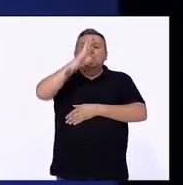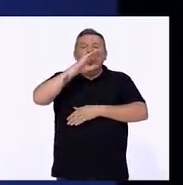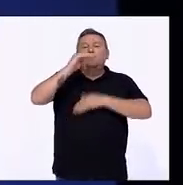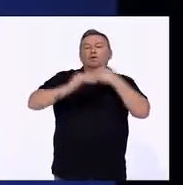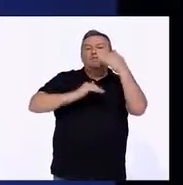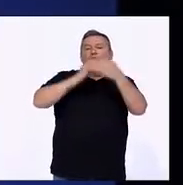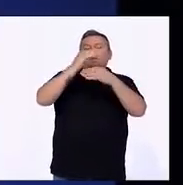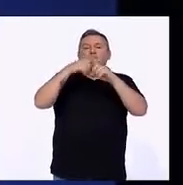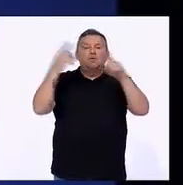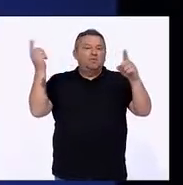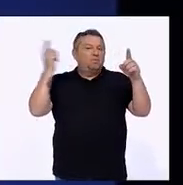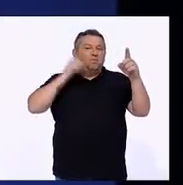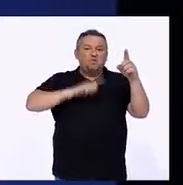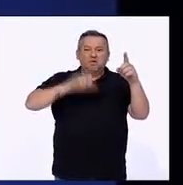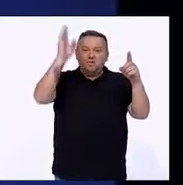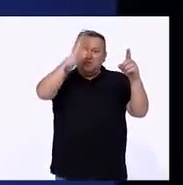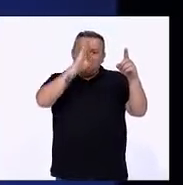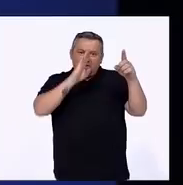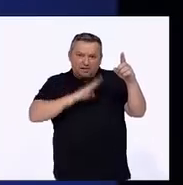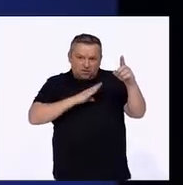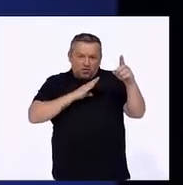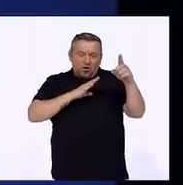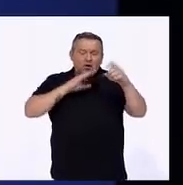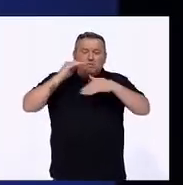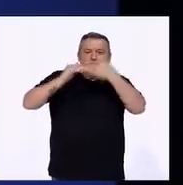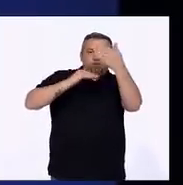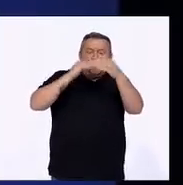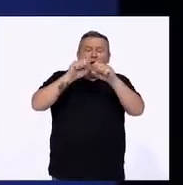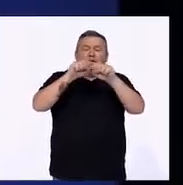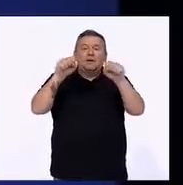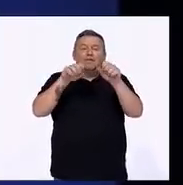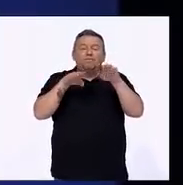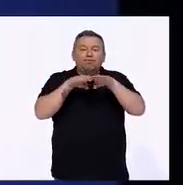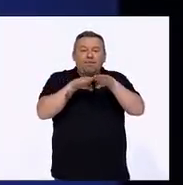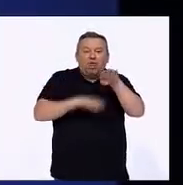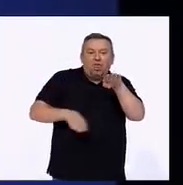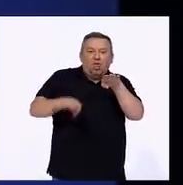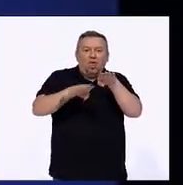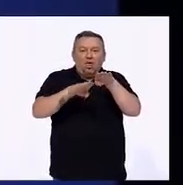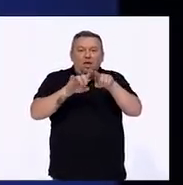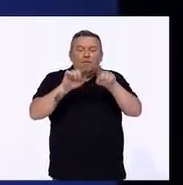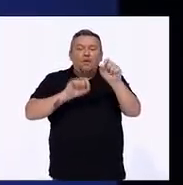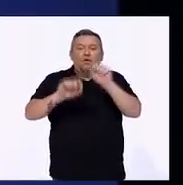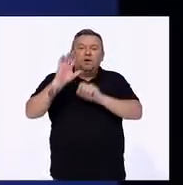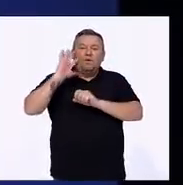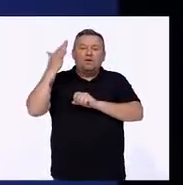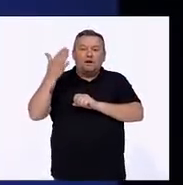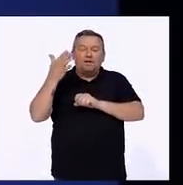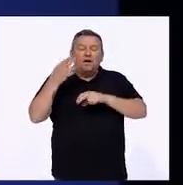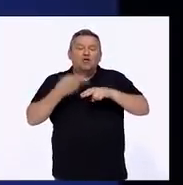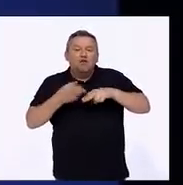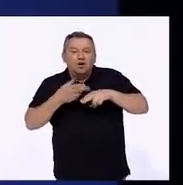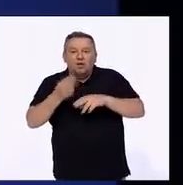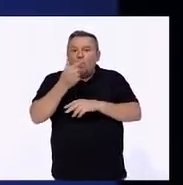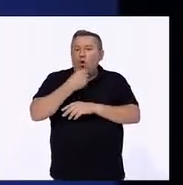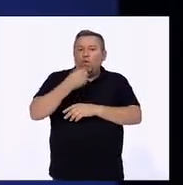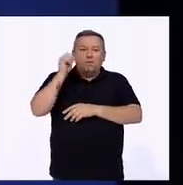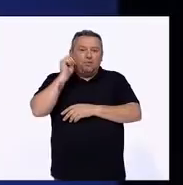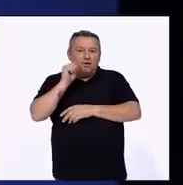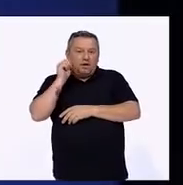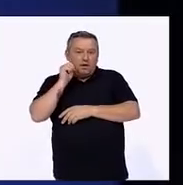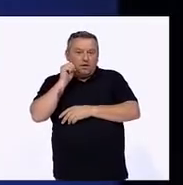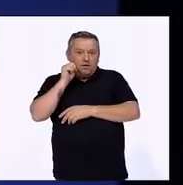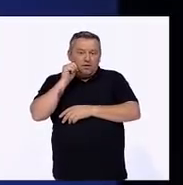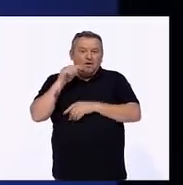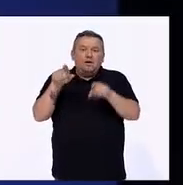acredito que o Brasil se desenvolva sem combater desigualdade. E a desigualdade no Brasil, ela é estruturada a partir da questão de gênero, as mulheres são mais pobres que os